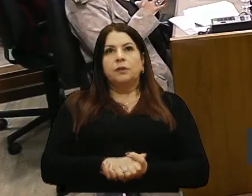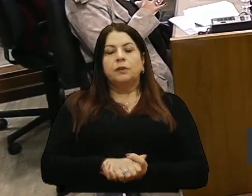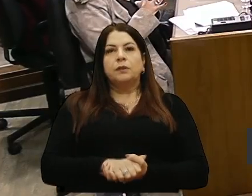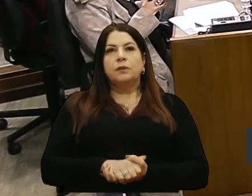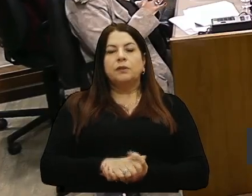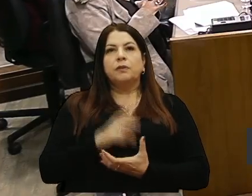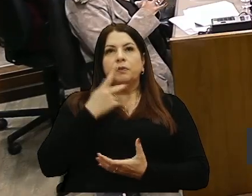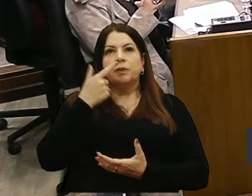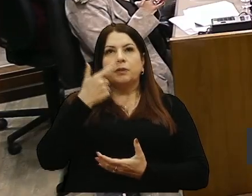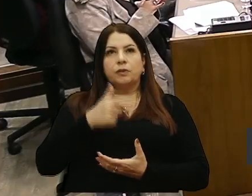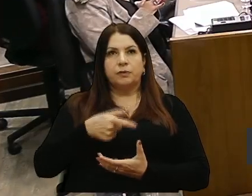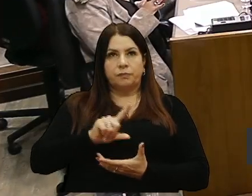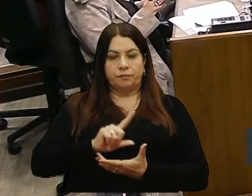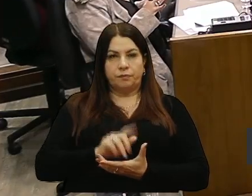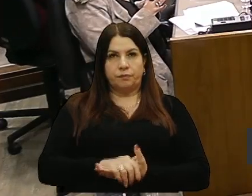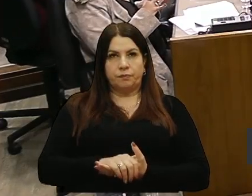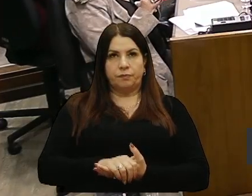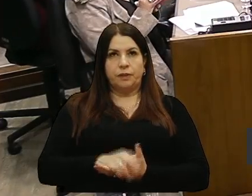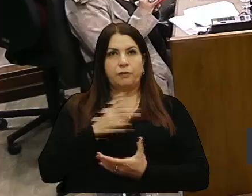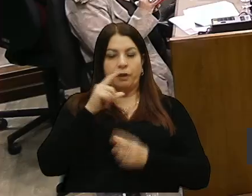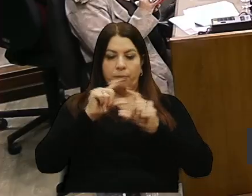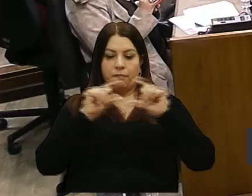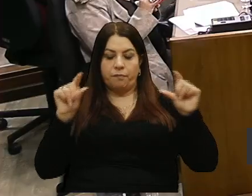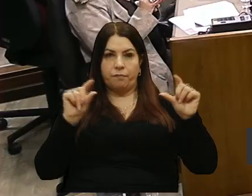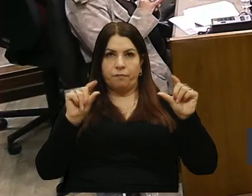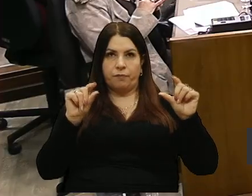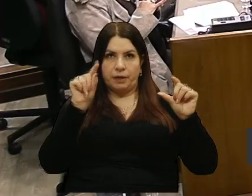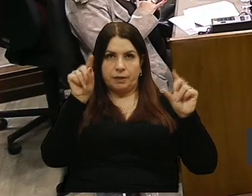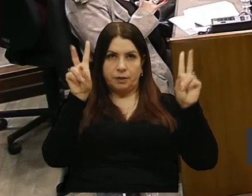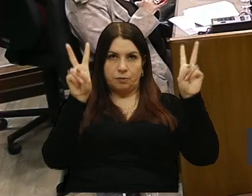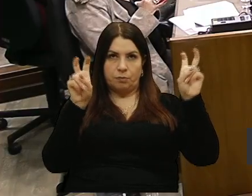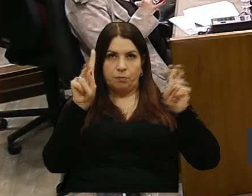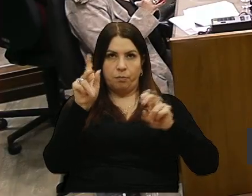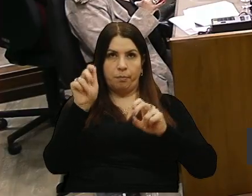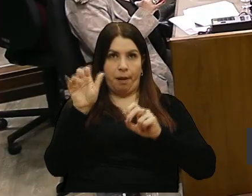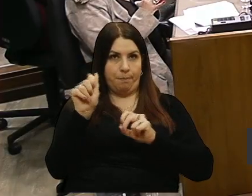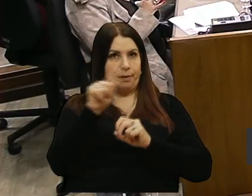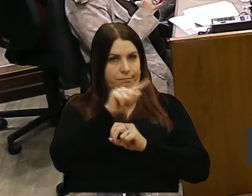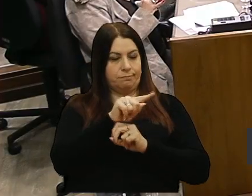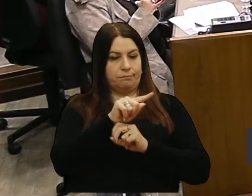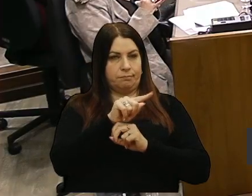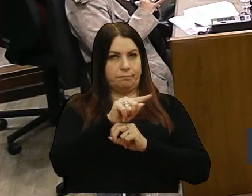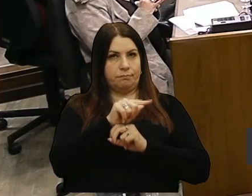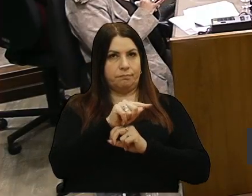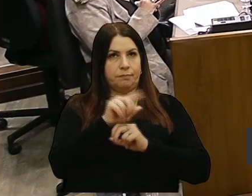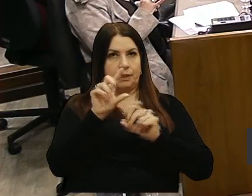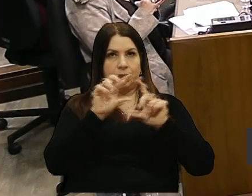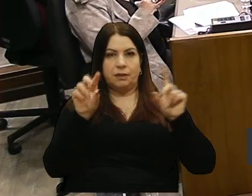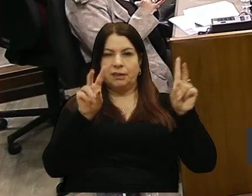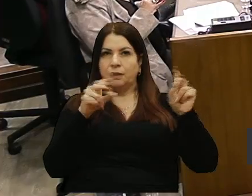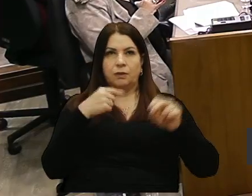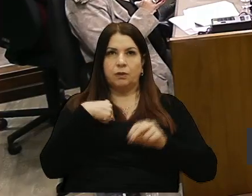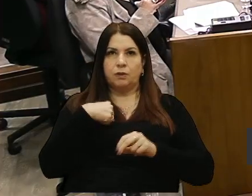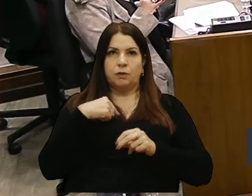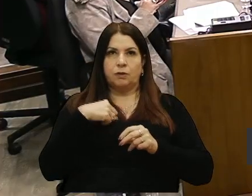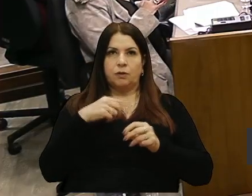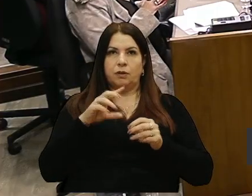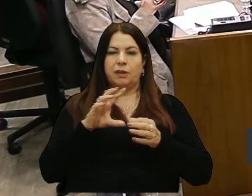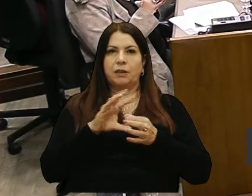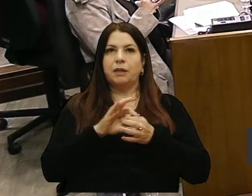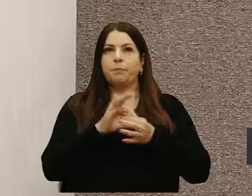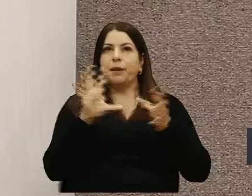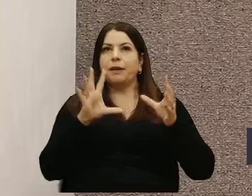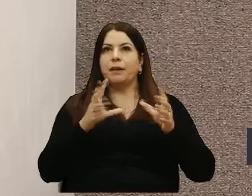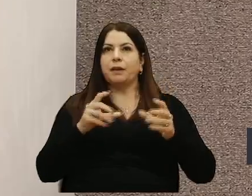Eu vou reafirmar o que eu disse antes. Eu citei uma frase do Papa João Paulo II. Citei uma frase. Se não tiver liberdade de expressar uma